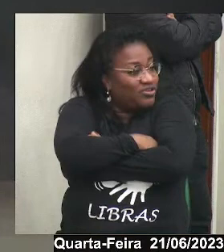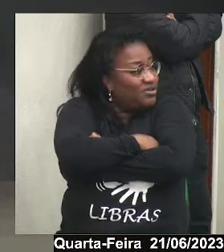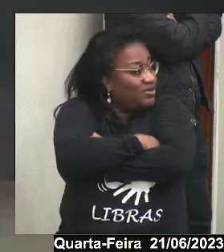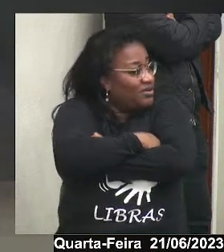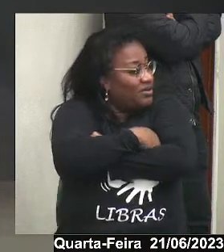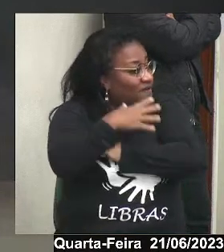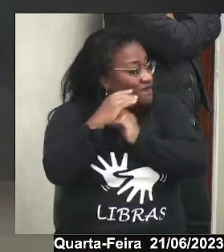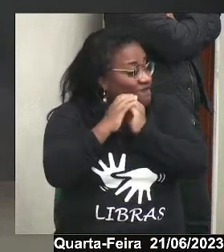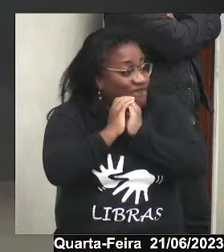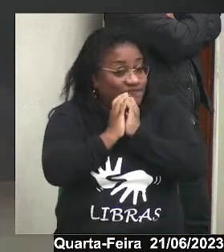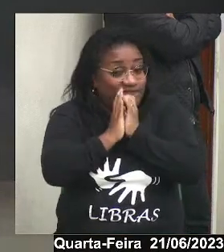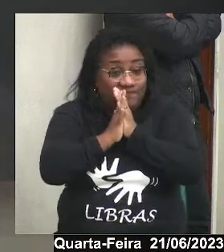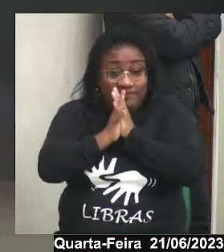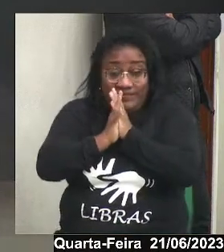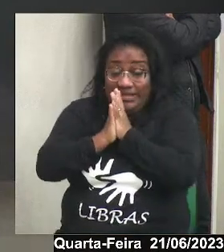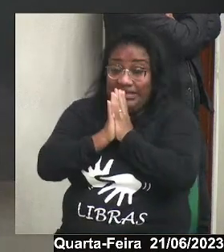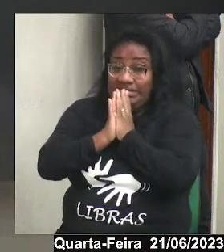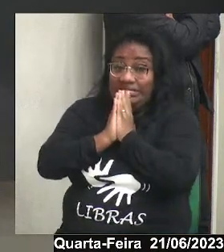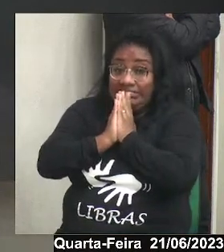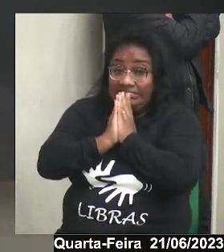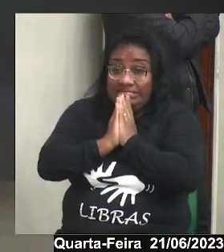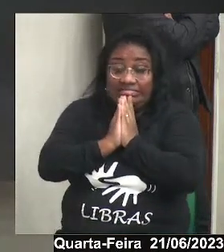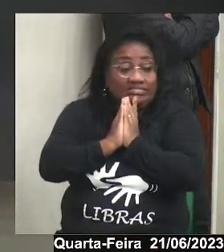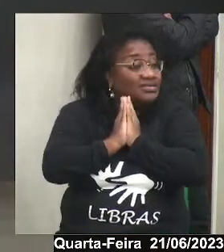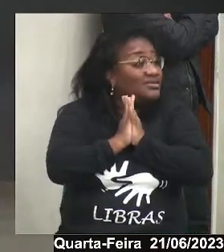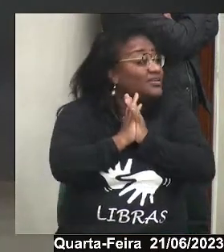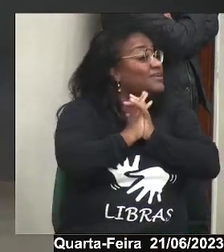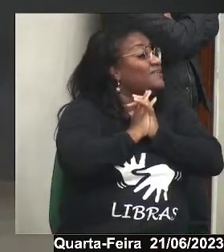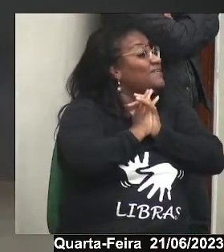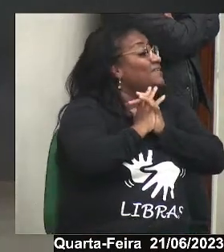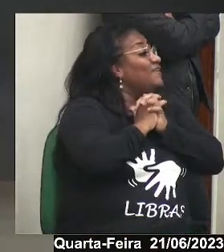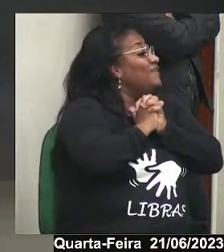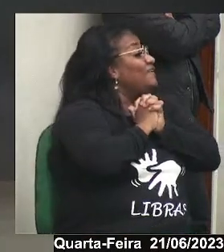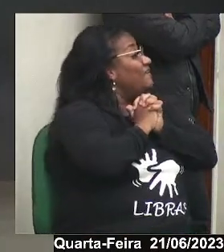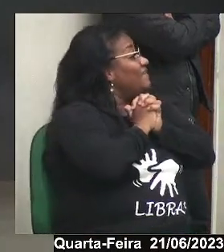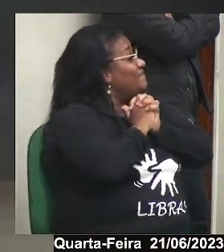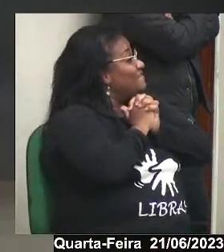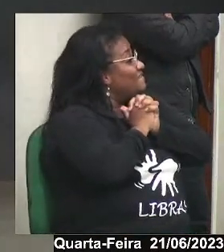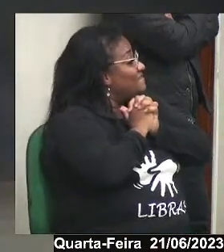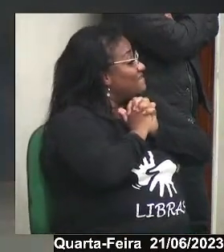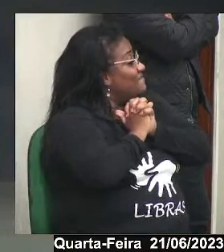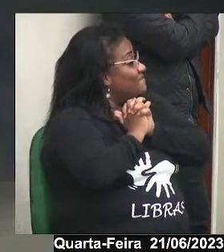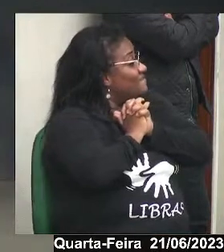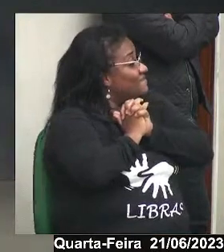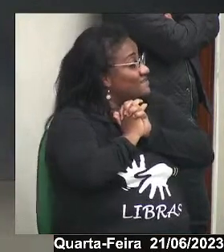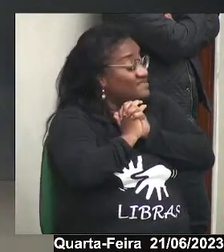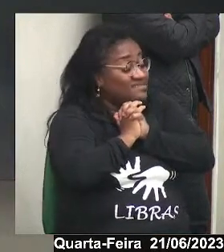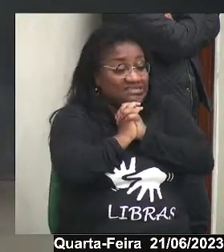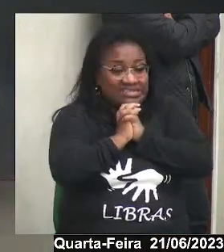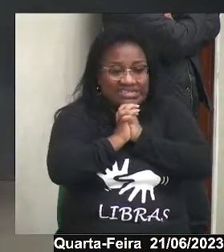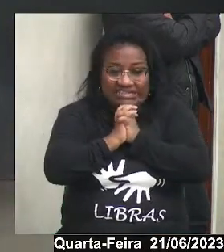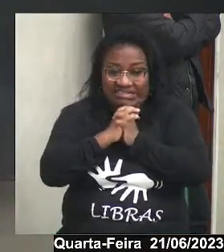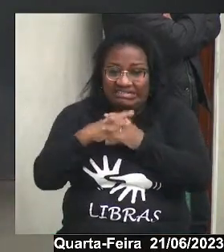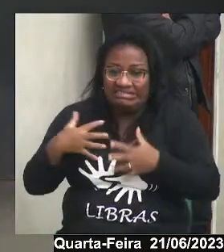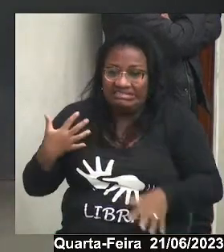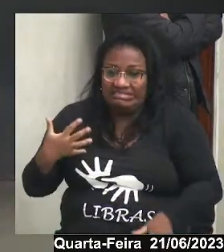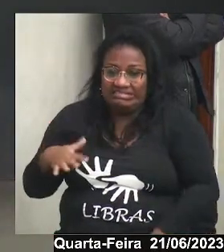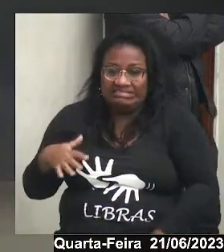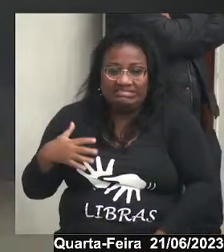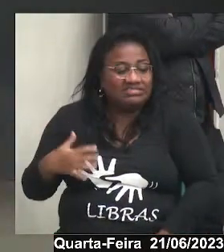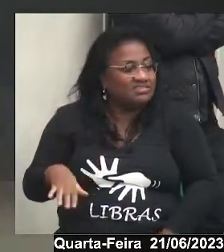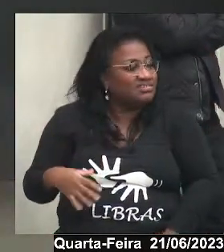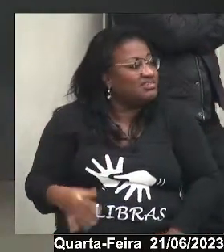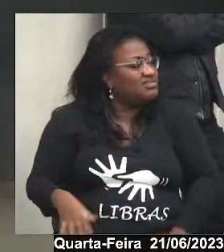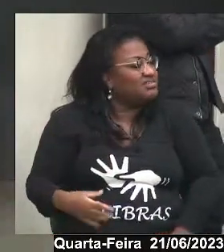tá assim. Você tá bom, tem vergonha na sua cara. Eu não sei nem o seu nome, quer nem saber. De tão insignificante que você é pela